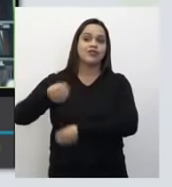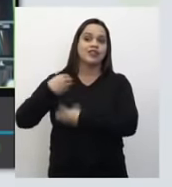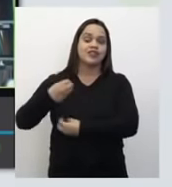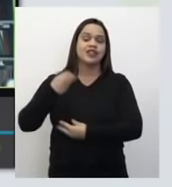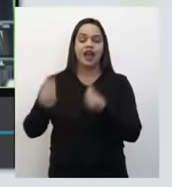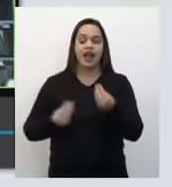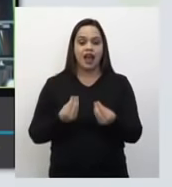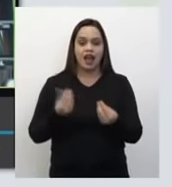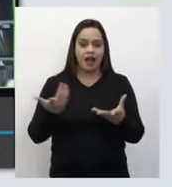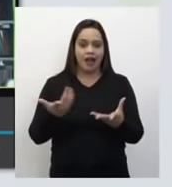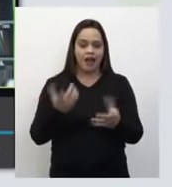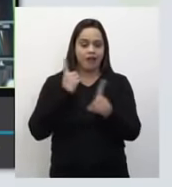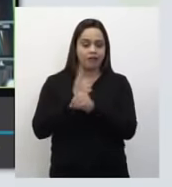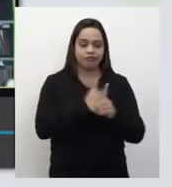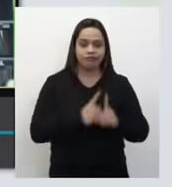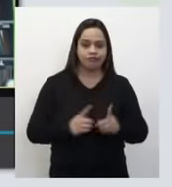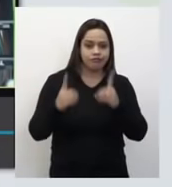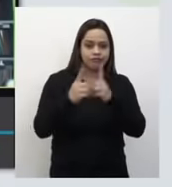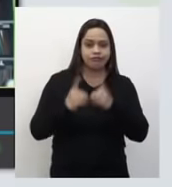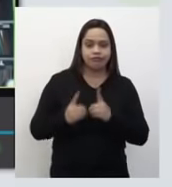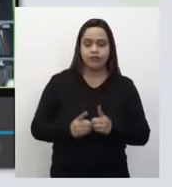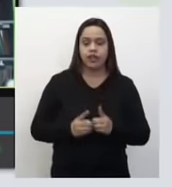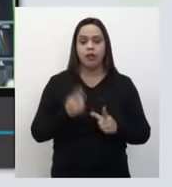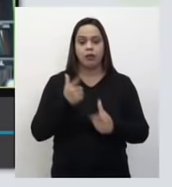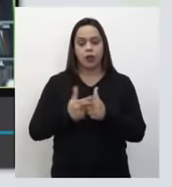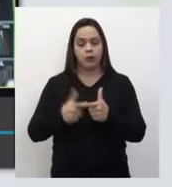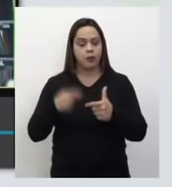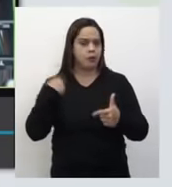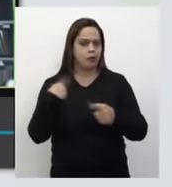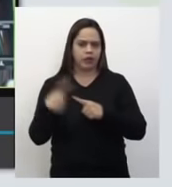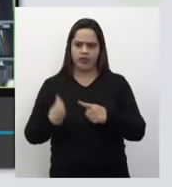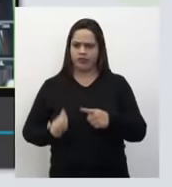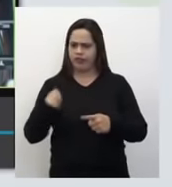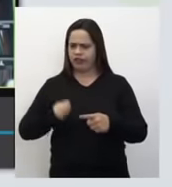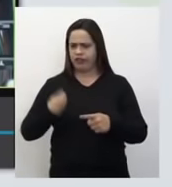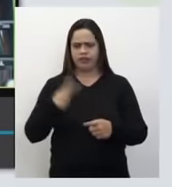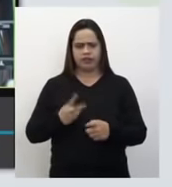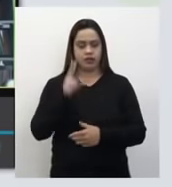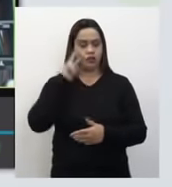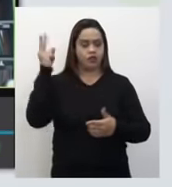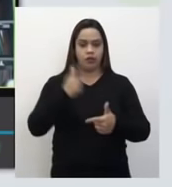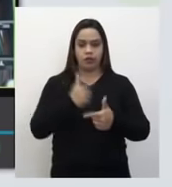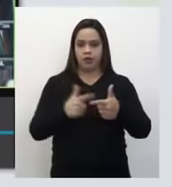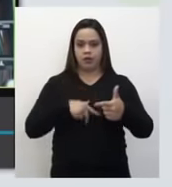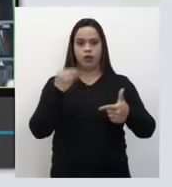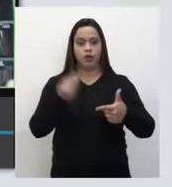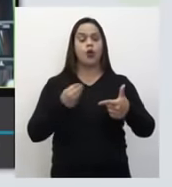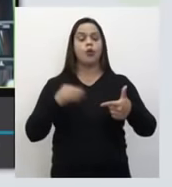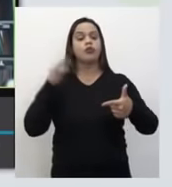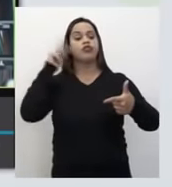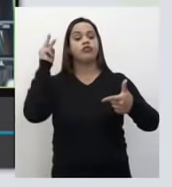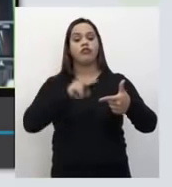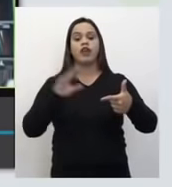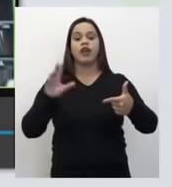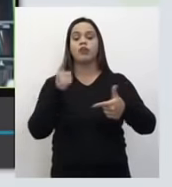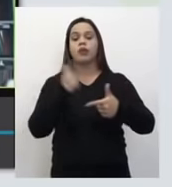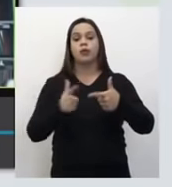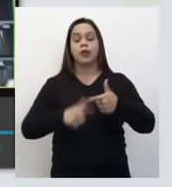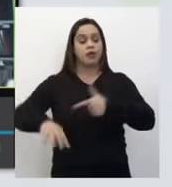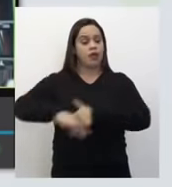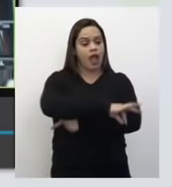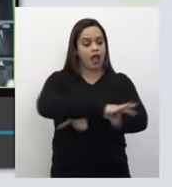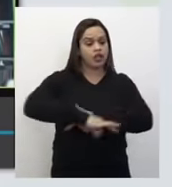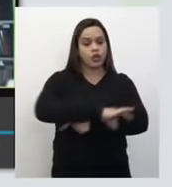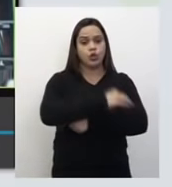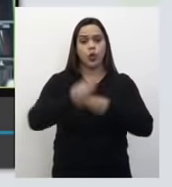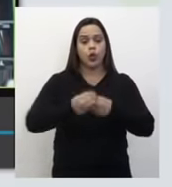nós nos confrontamos com diversos problemas. Então, como que esse jeito de pensar da arquitetura, ele ajuda a gente a resolver os problemas e a